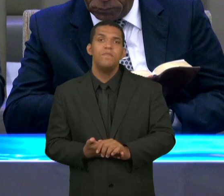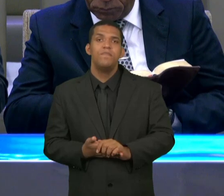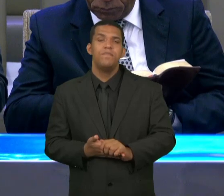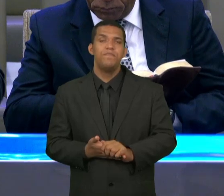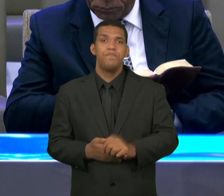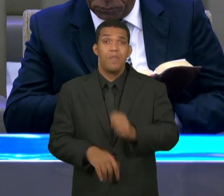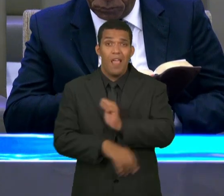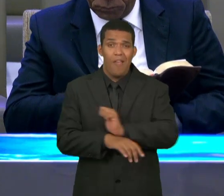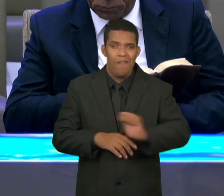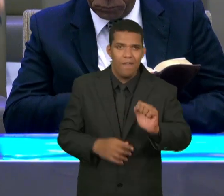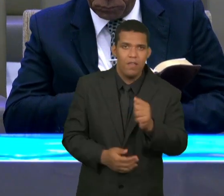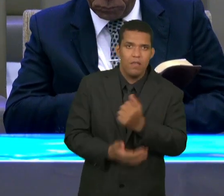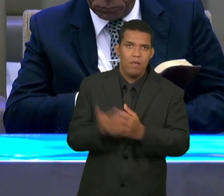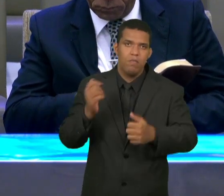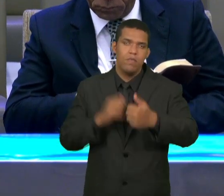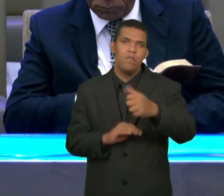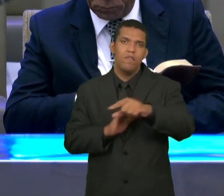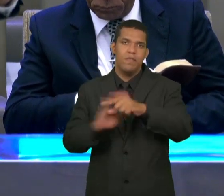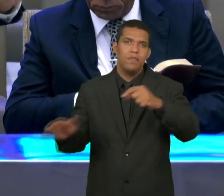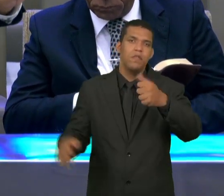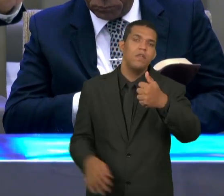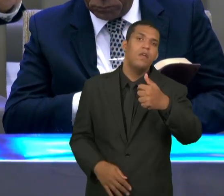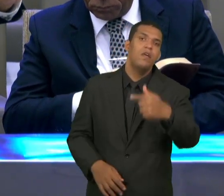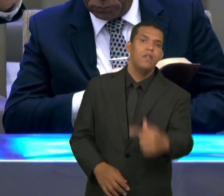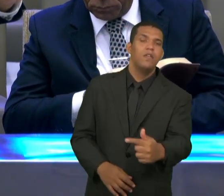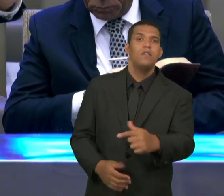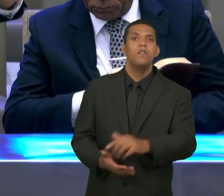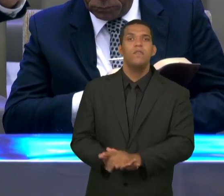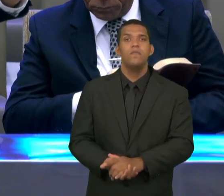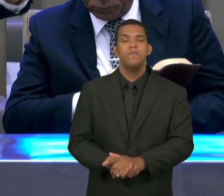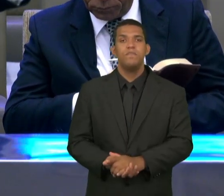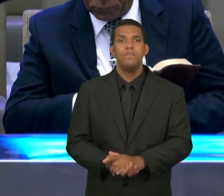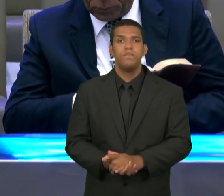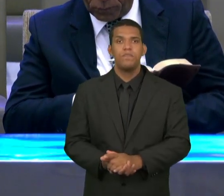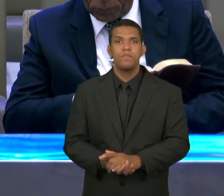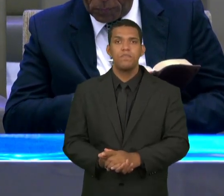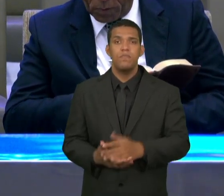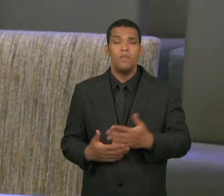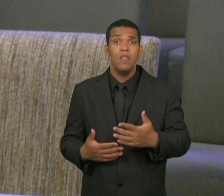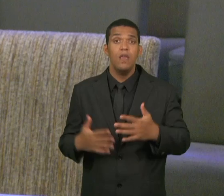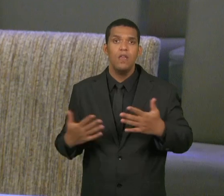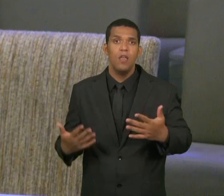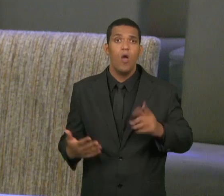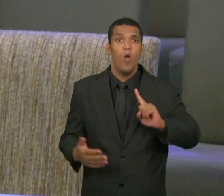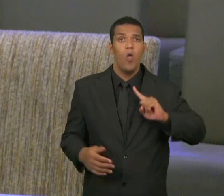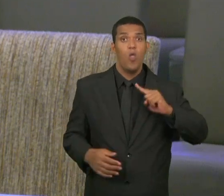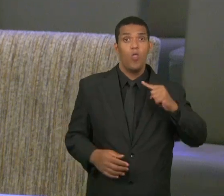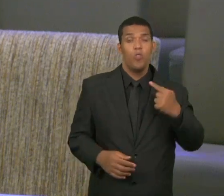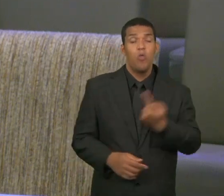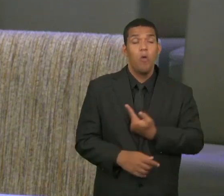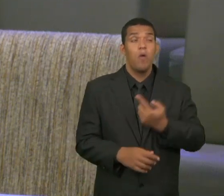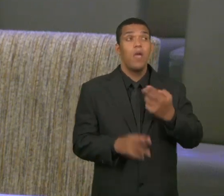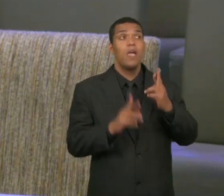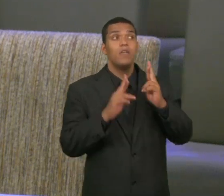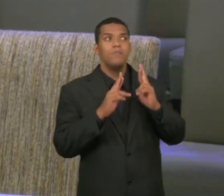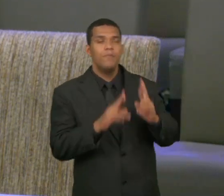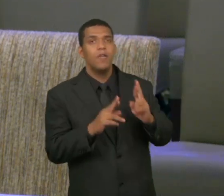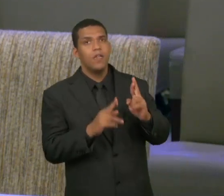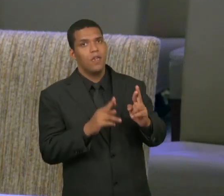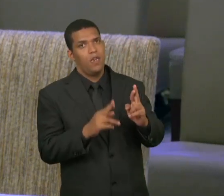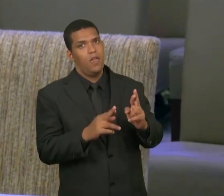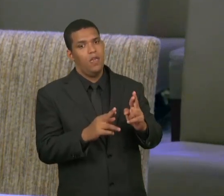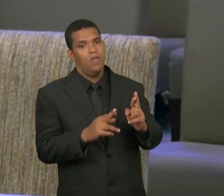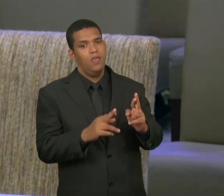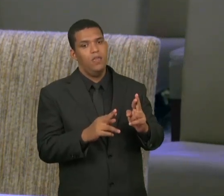diz: a fim de que nós, os que primeiro esperamos em Cristo,